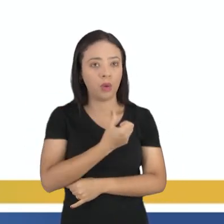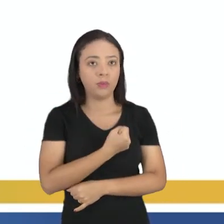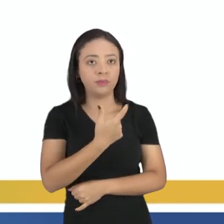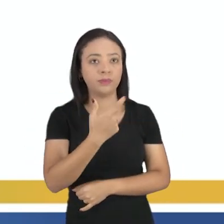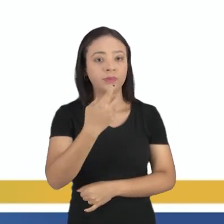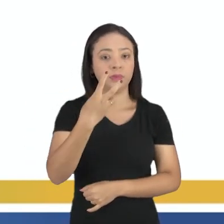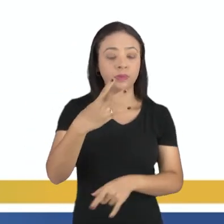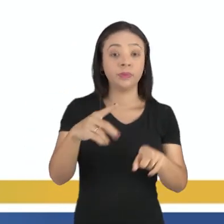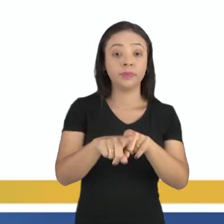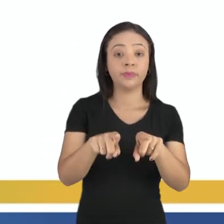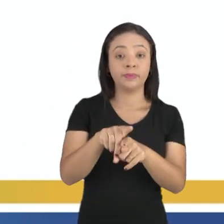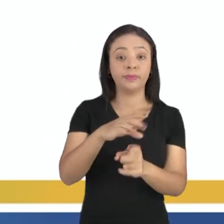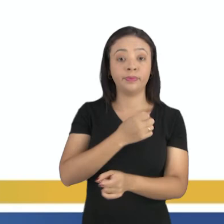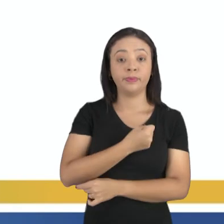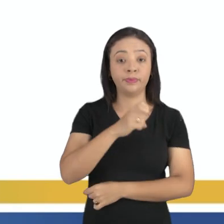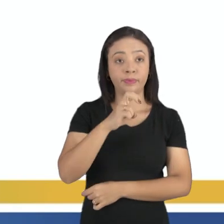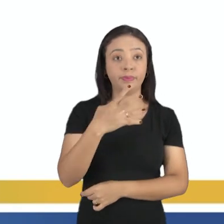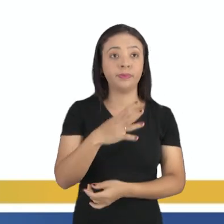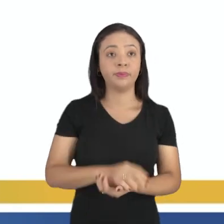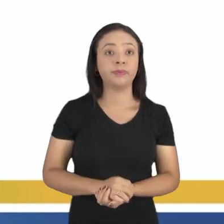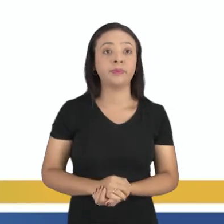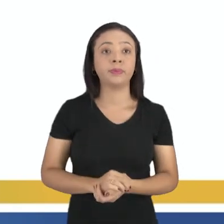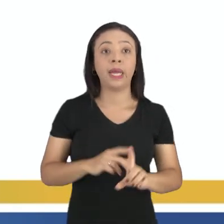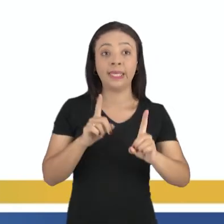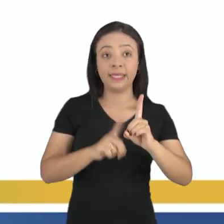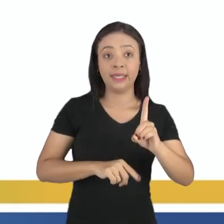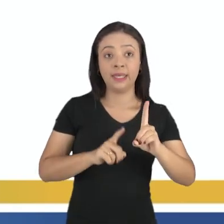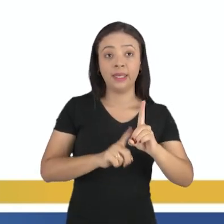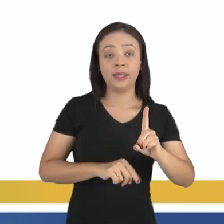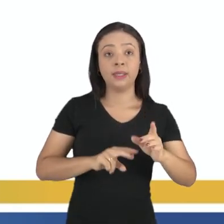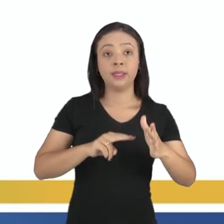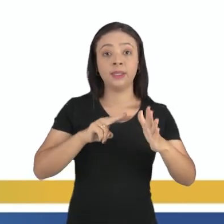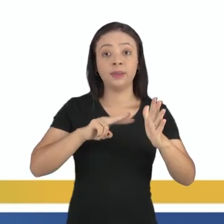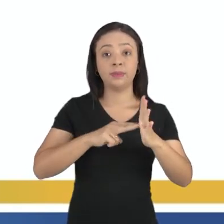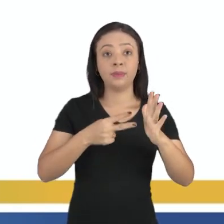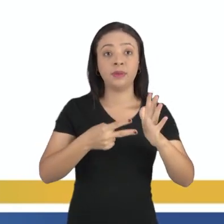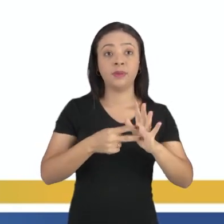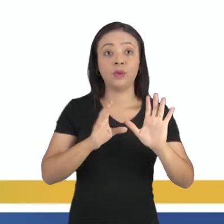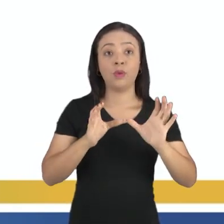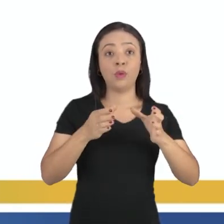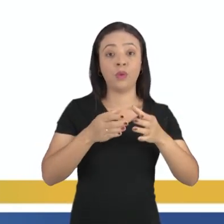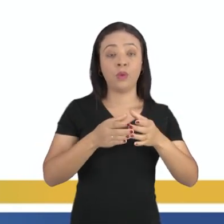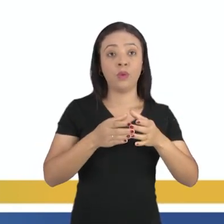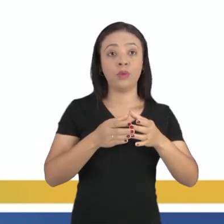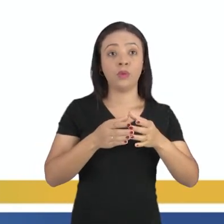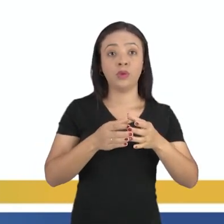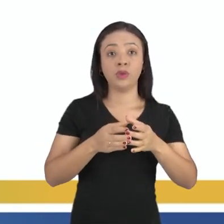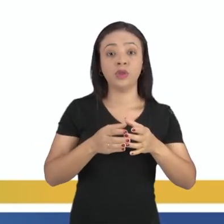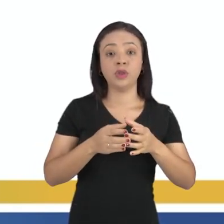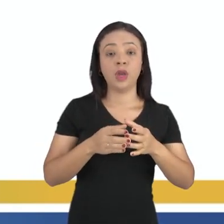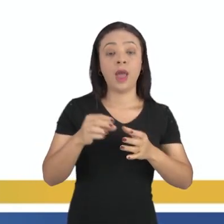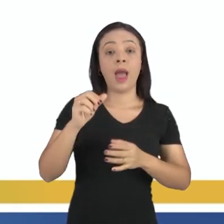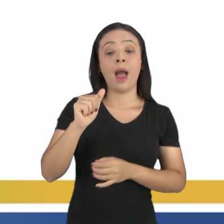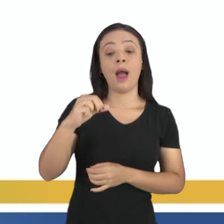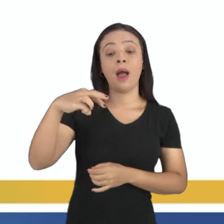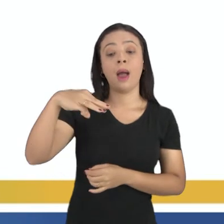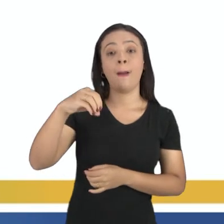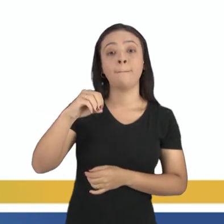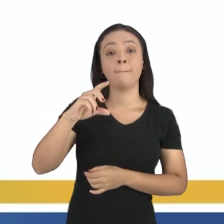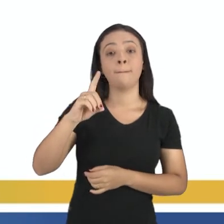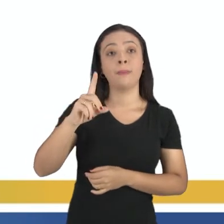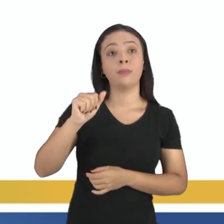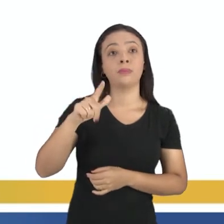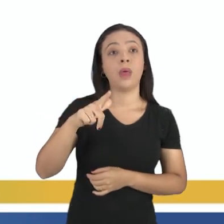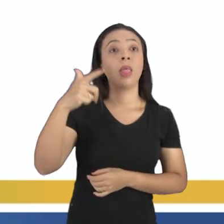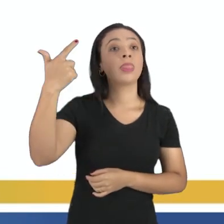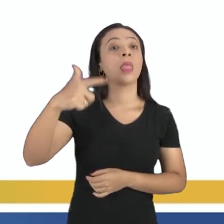número 54. Letra D, então, diz que esse conjunto de valores é amodal. Já percebemos que não é amodal,